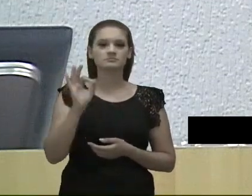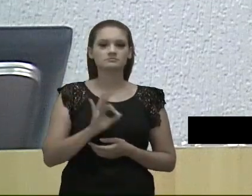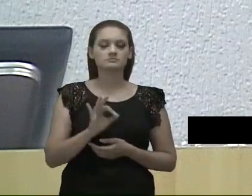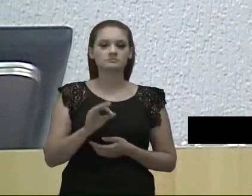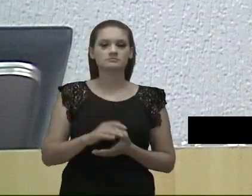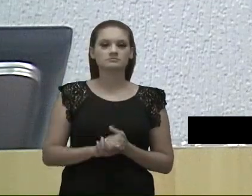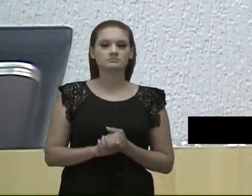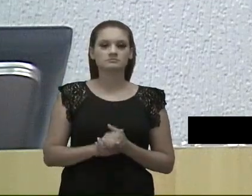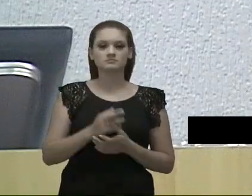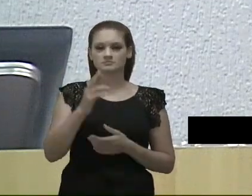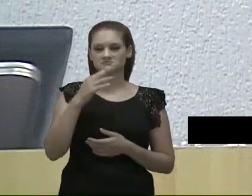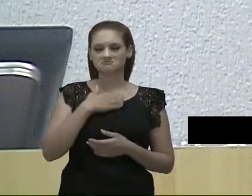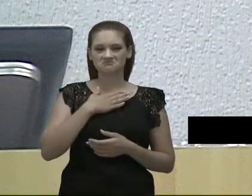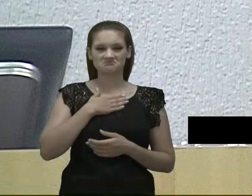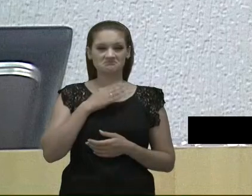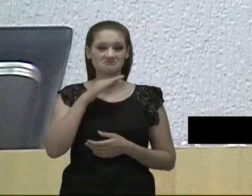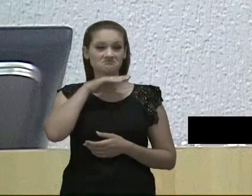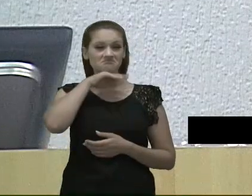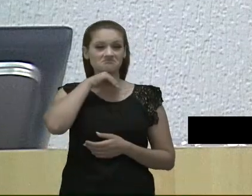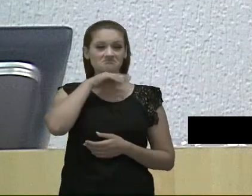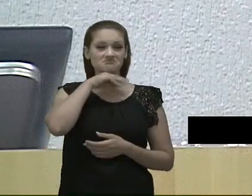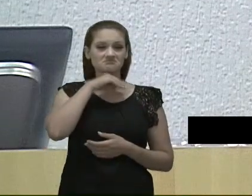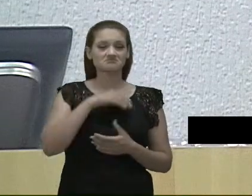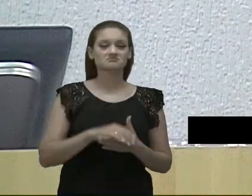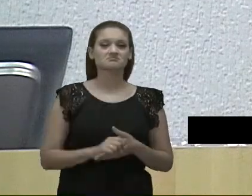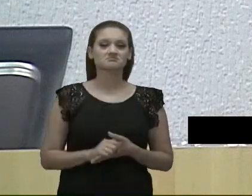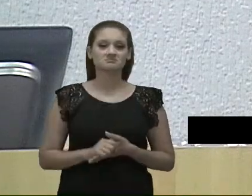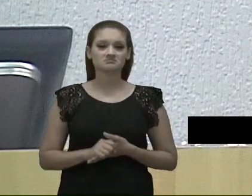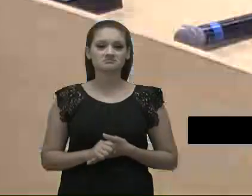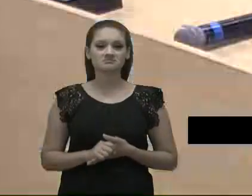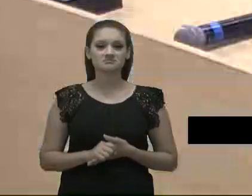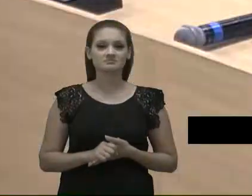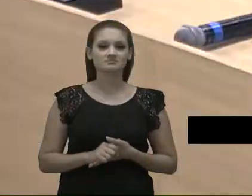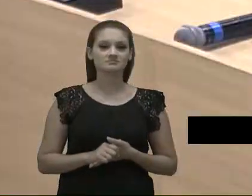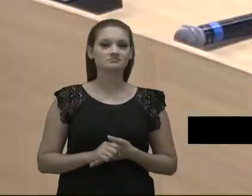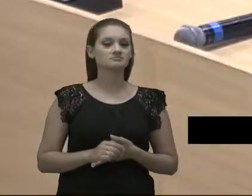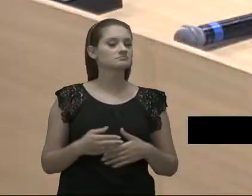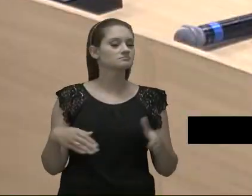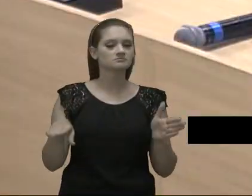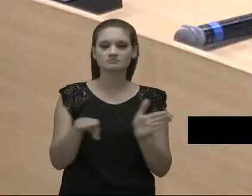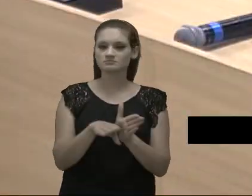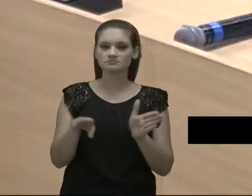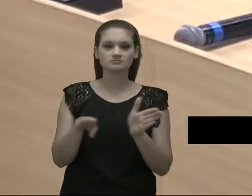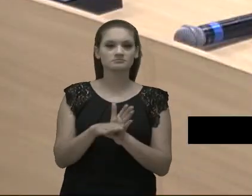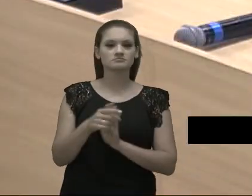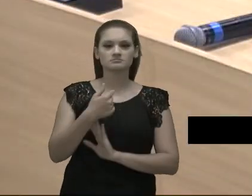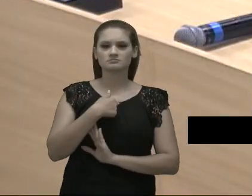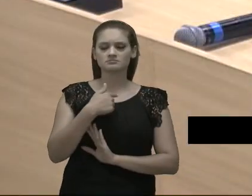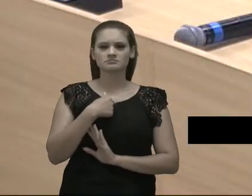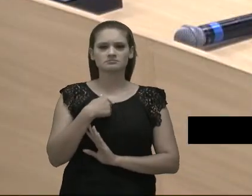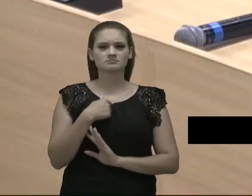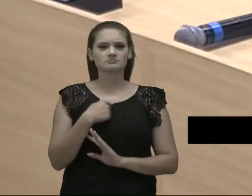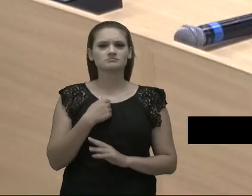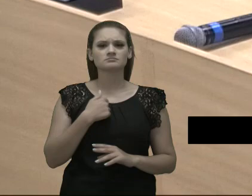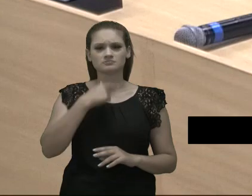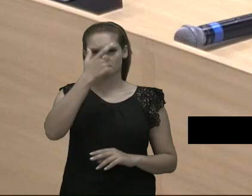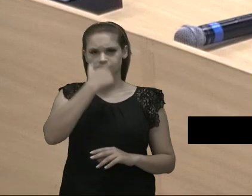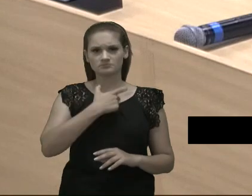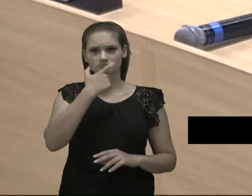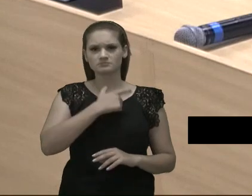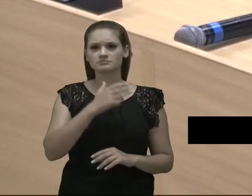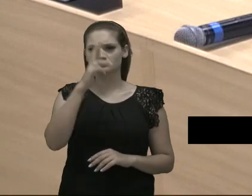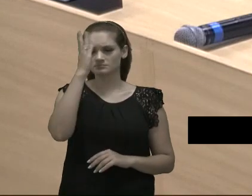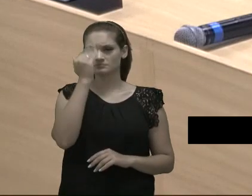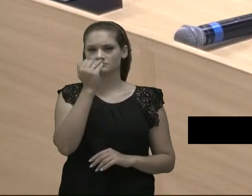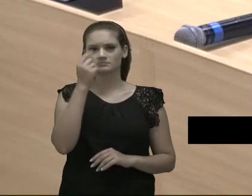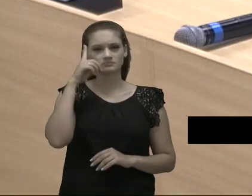de tão ruim que é. Já chegou essa reclamação para você? Não, não chegou essa reclamação e eu desconheço, porque eu sou uma pessoa que almoço todos